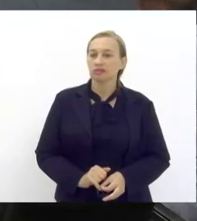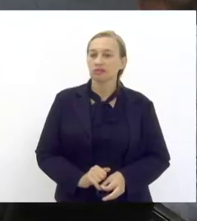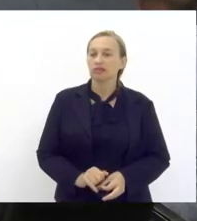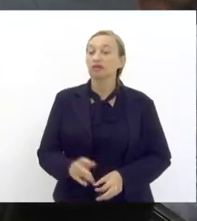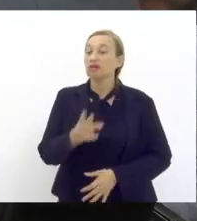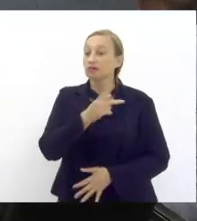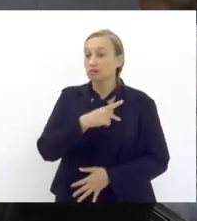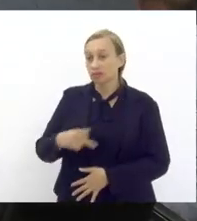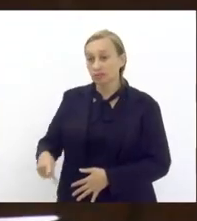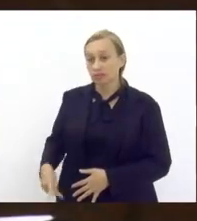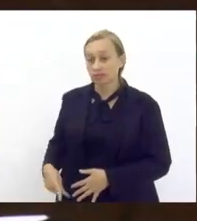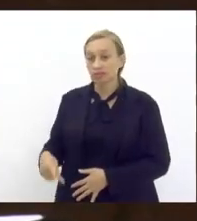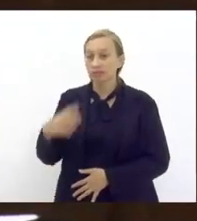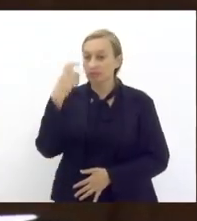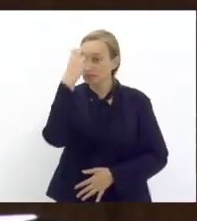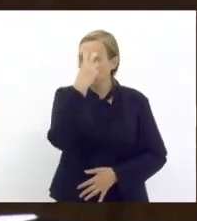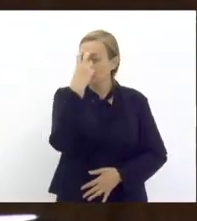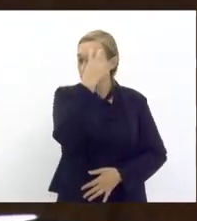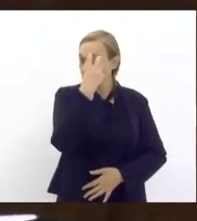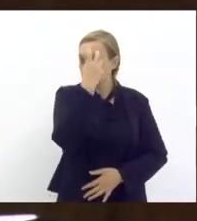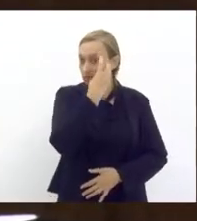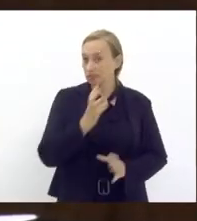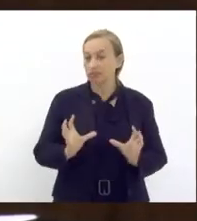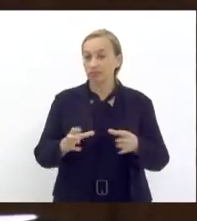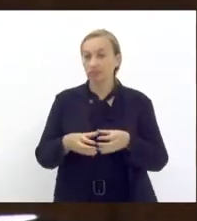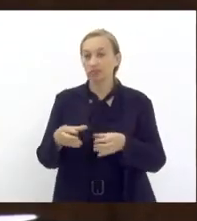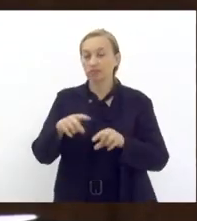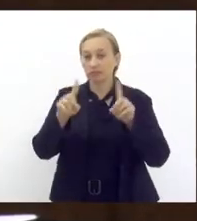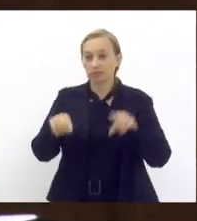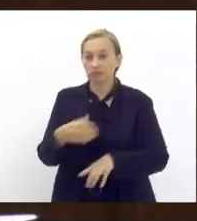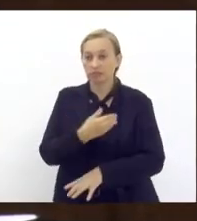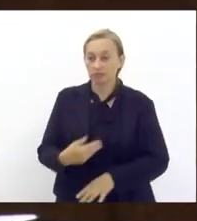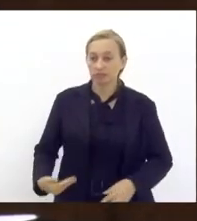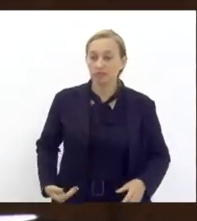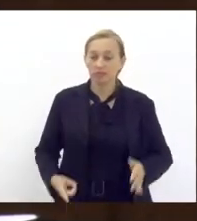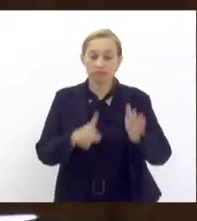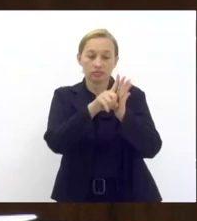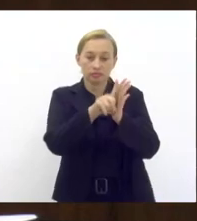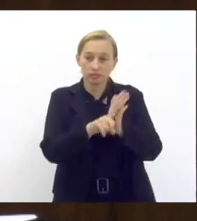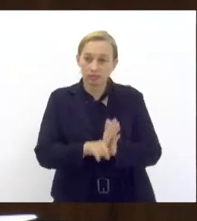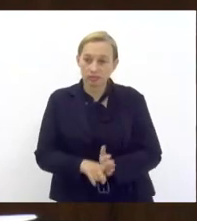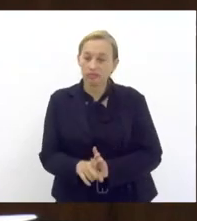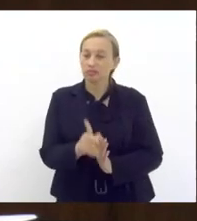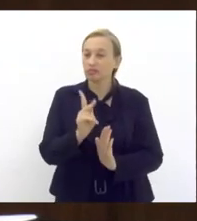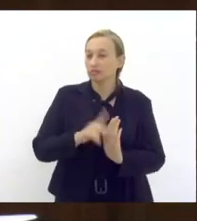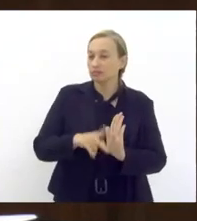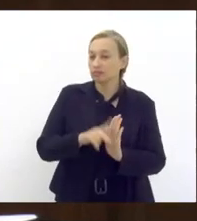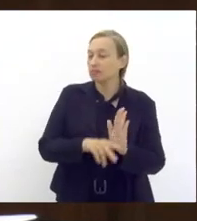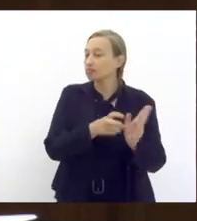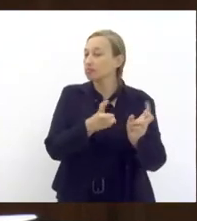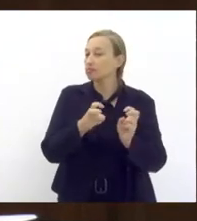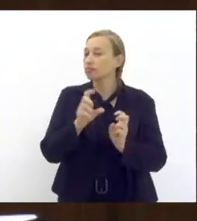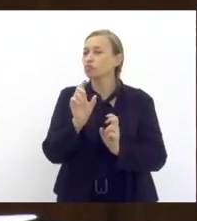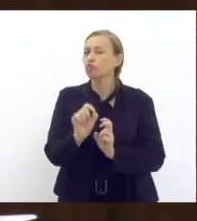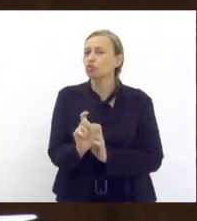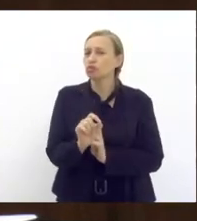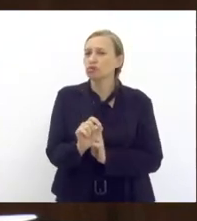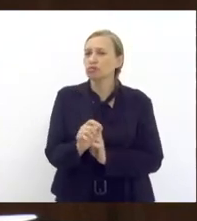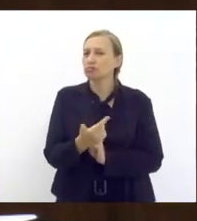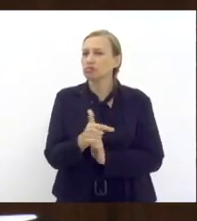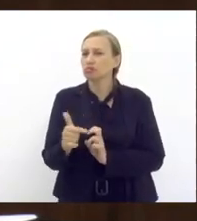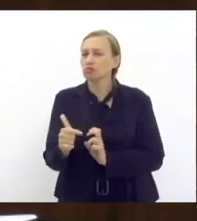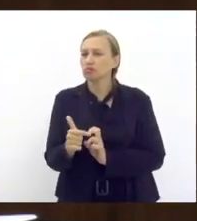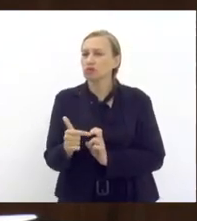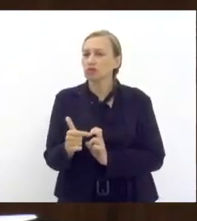Presidente Verônica, a Comissão de Servidores Públicos, ao analisar o projeto, verificou que não há aumento